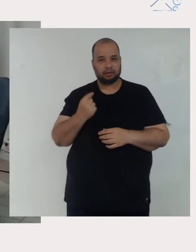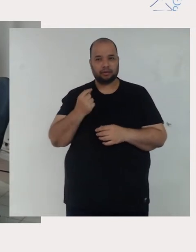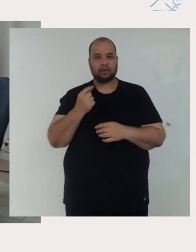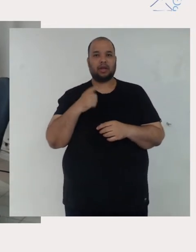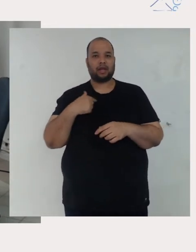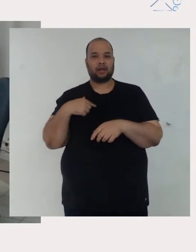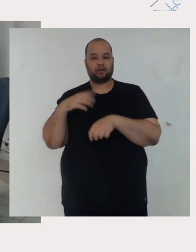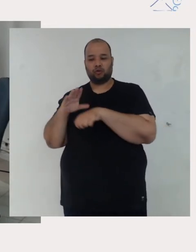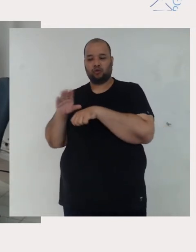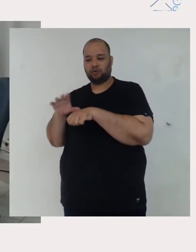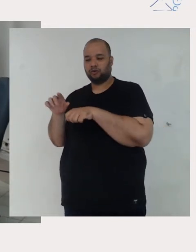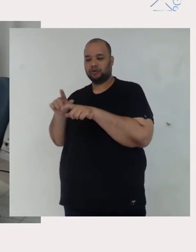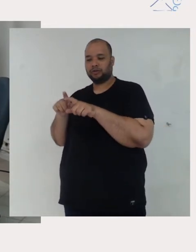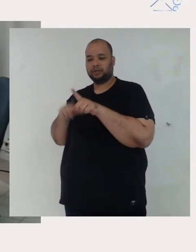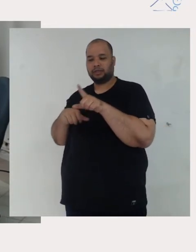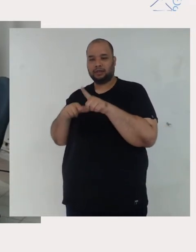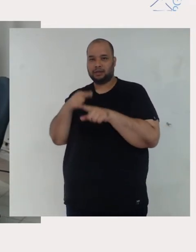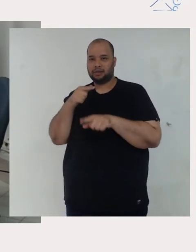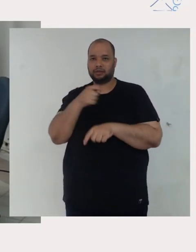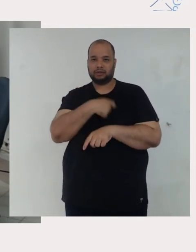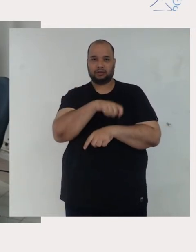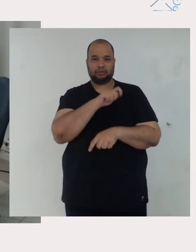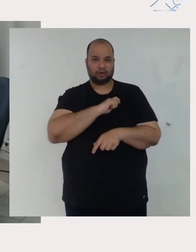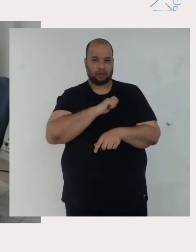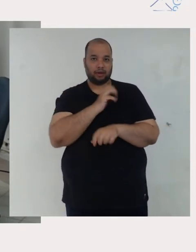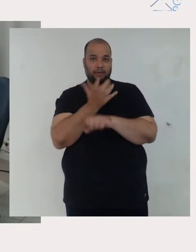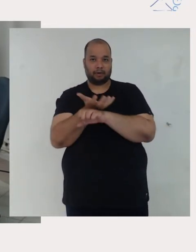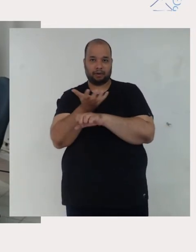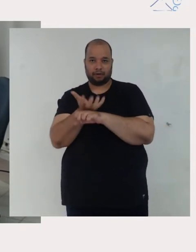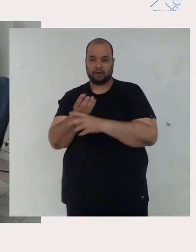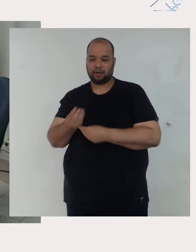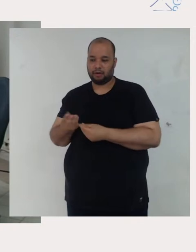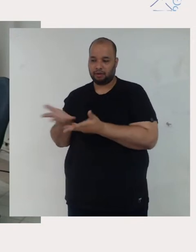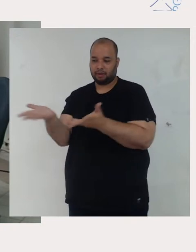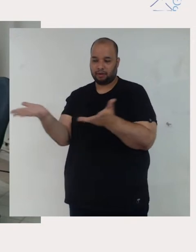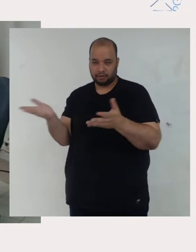espanhol, né, então ofereceram uma disciplina